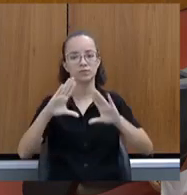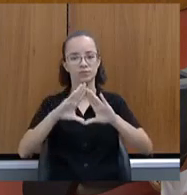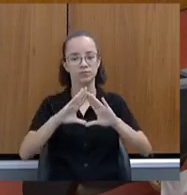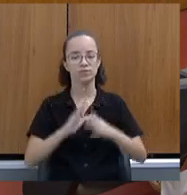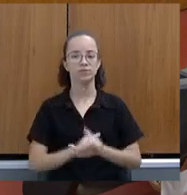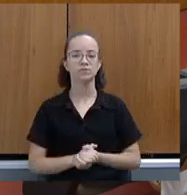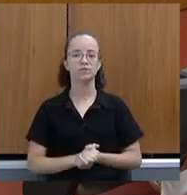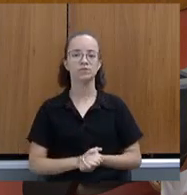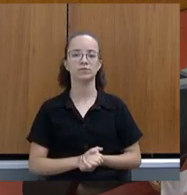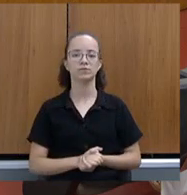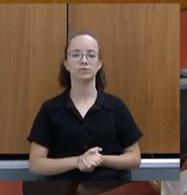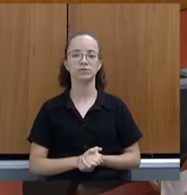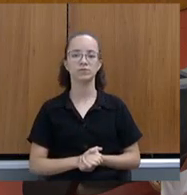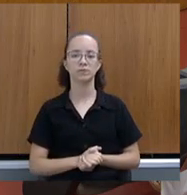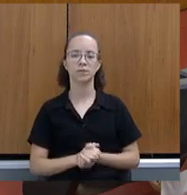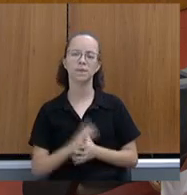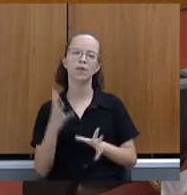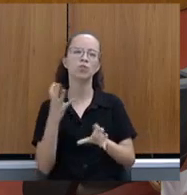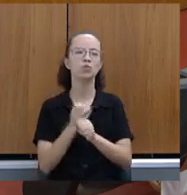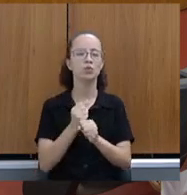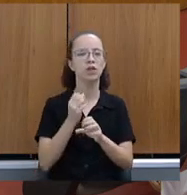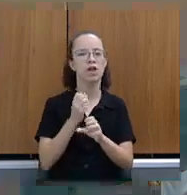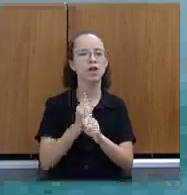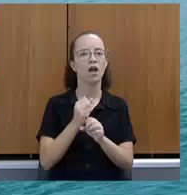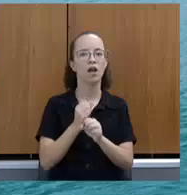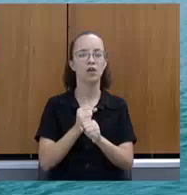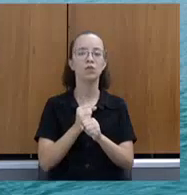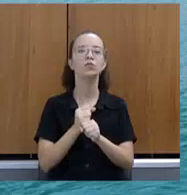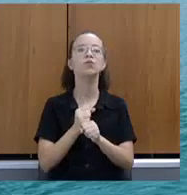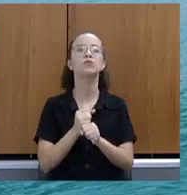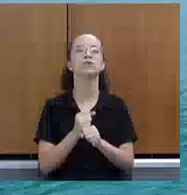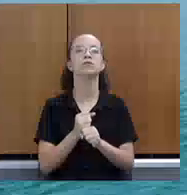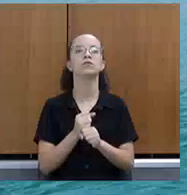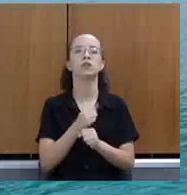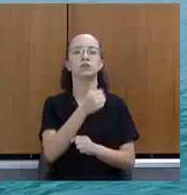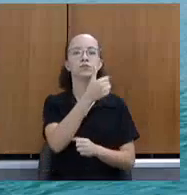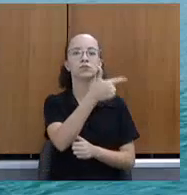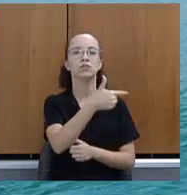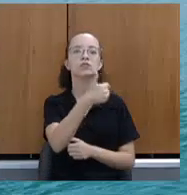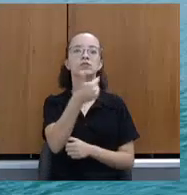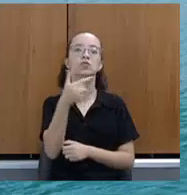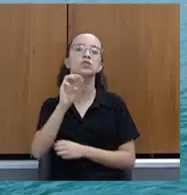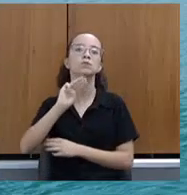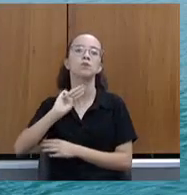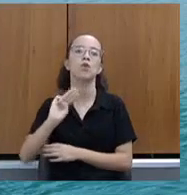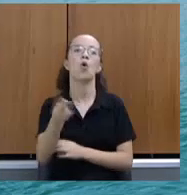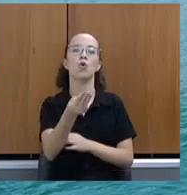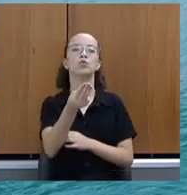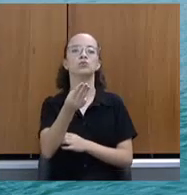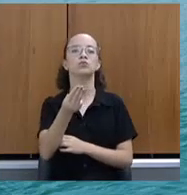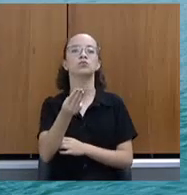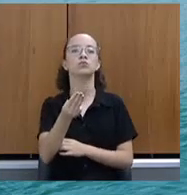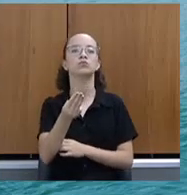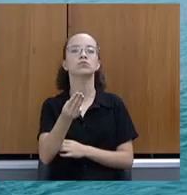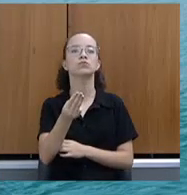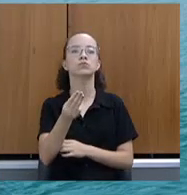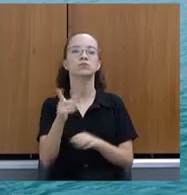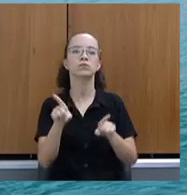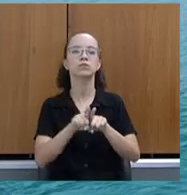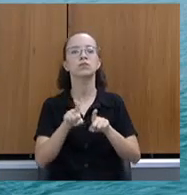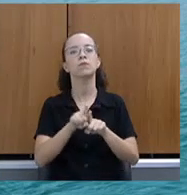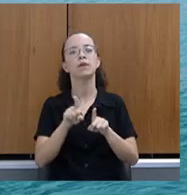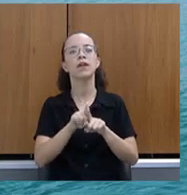Assembleia o total de vestido é foram 122 milhões no reviva turismo é recursos